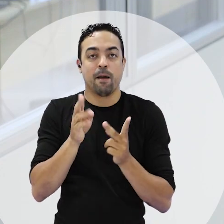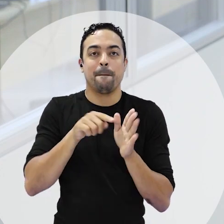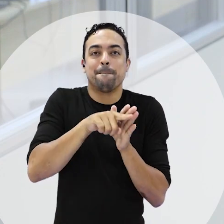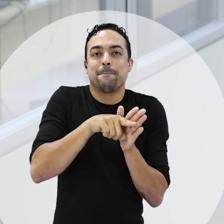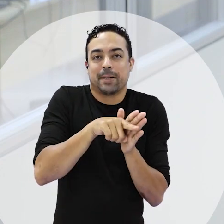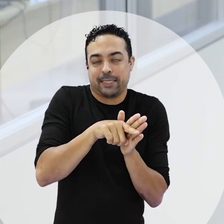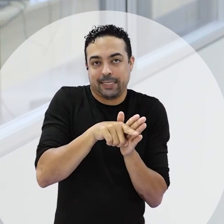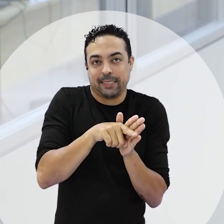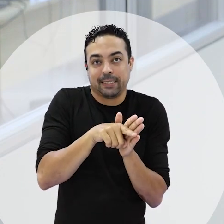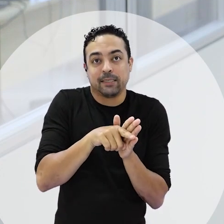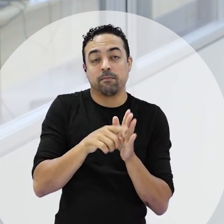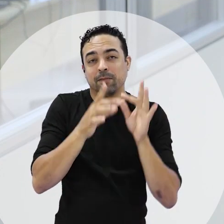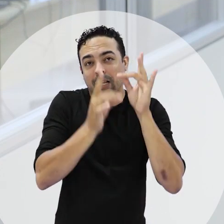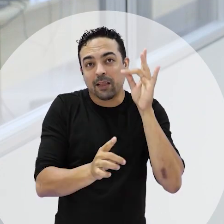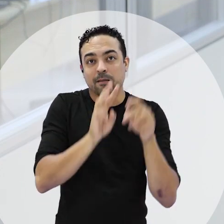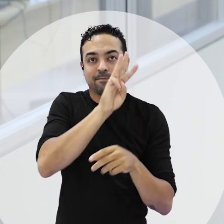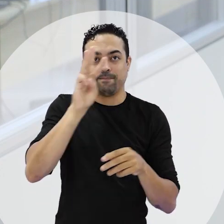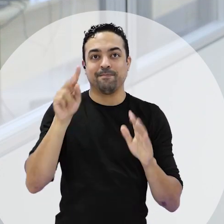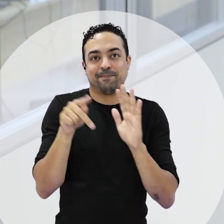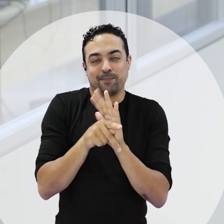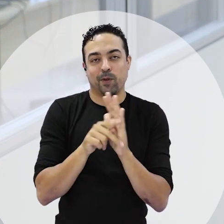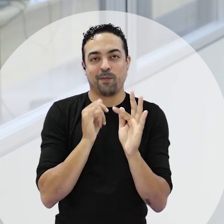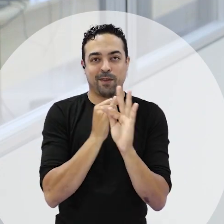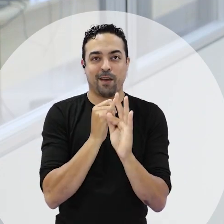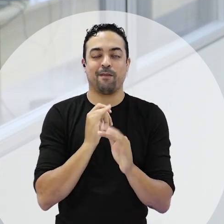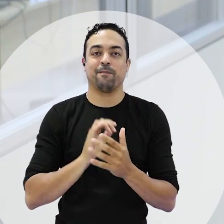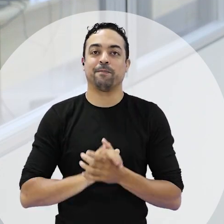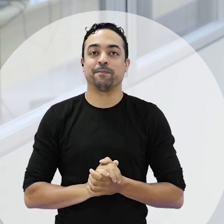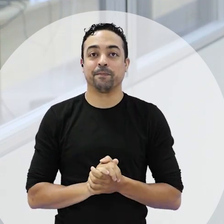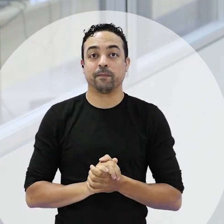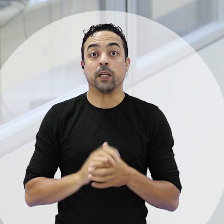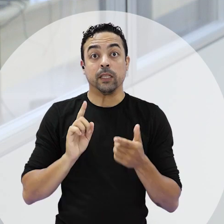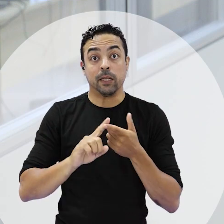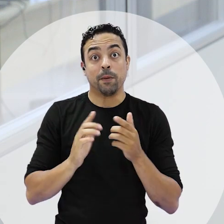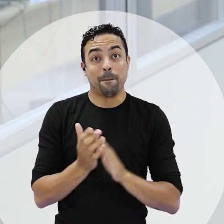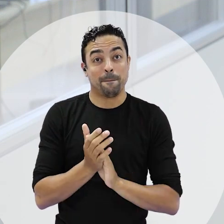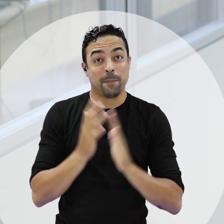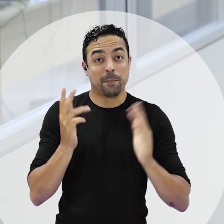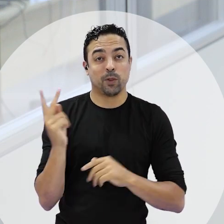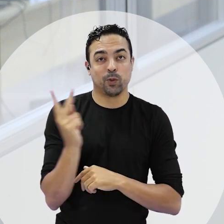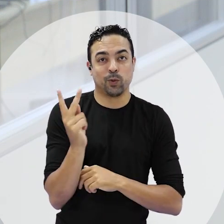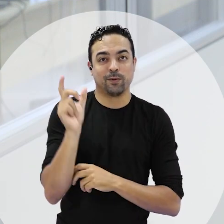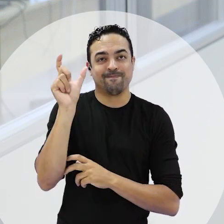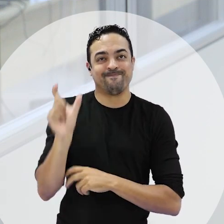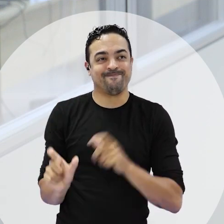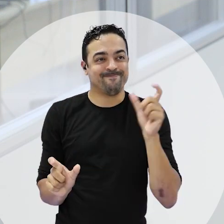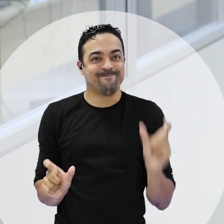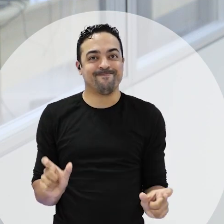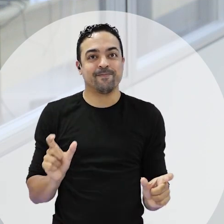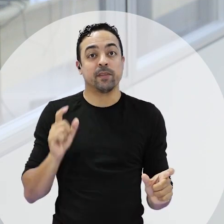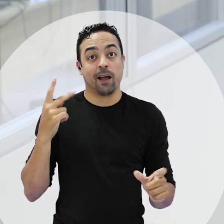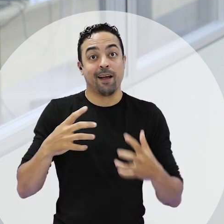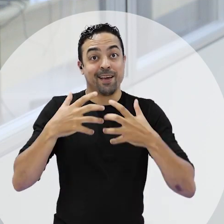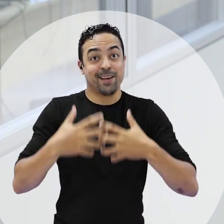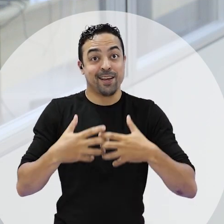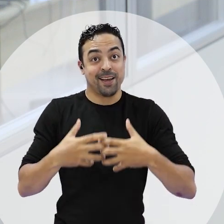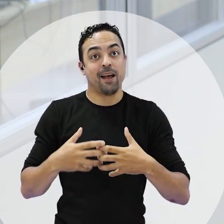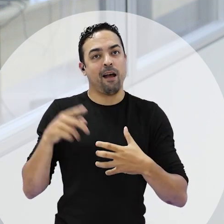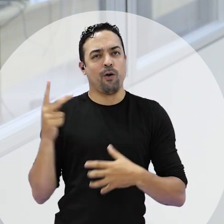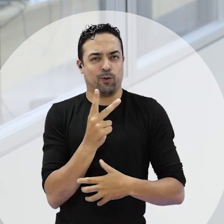os detalhes estão lá no site do campus por fim a gente parabeniza dois talentos do nosso Instituto